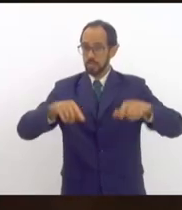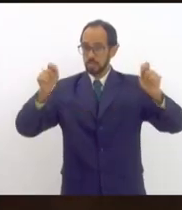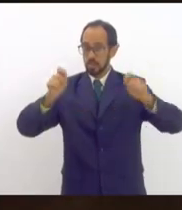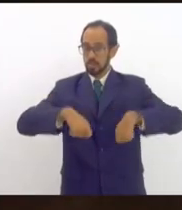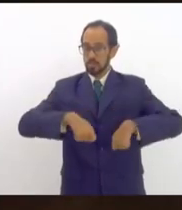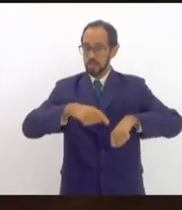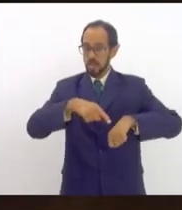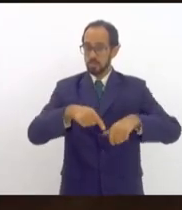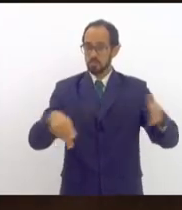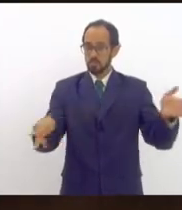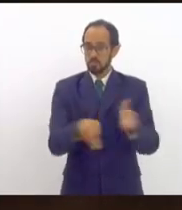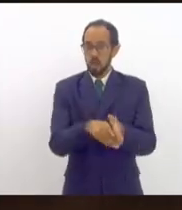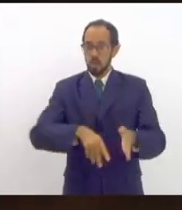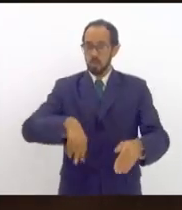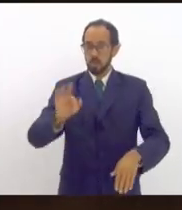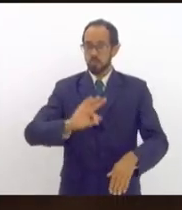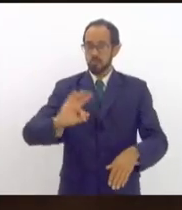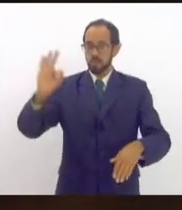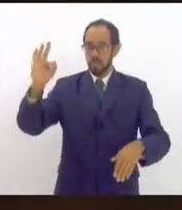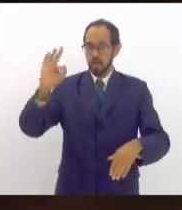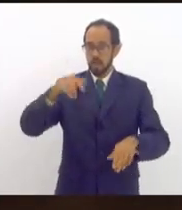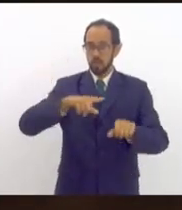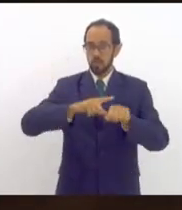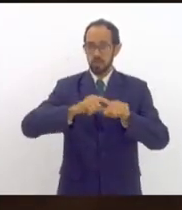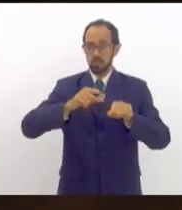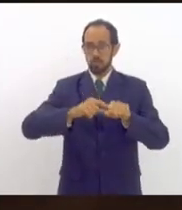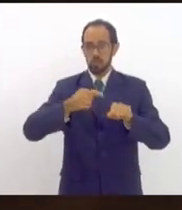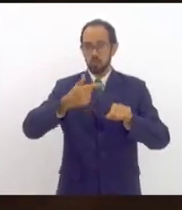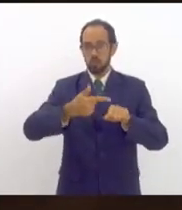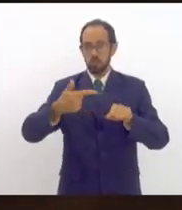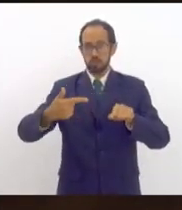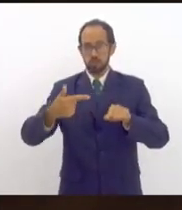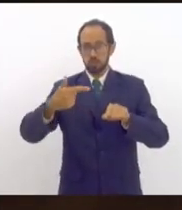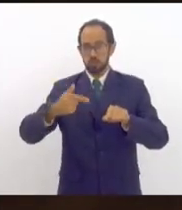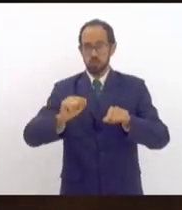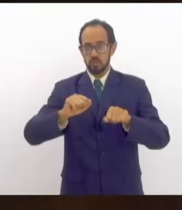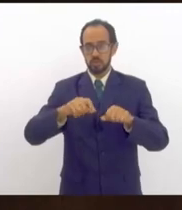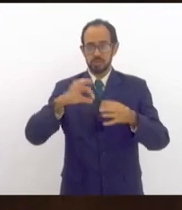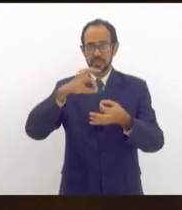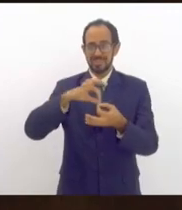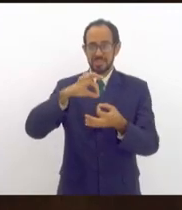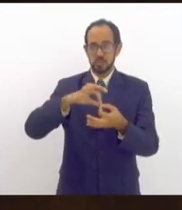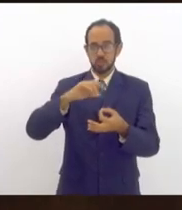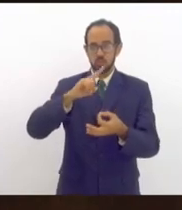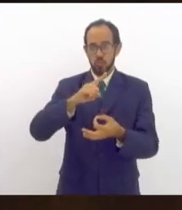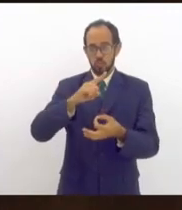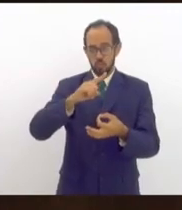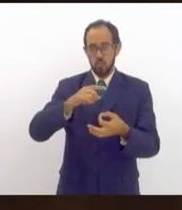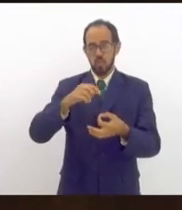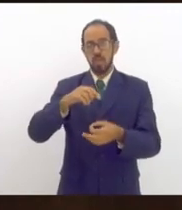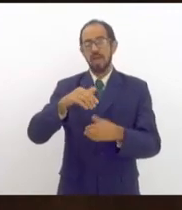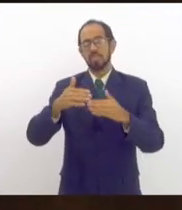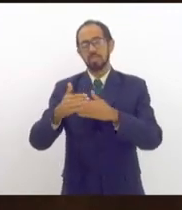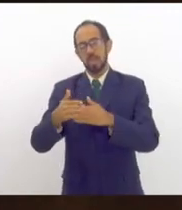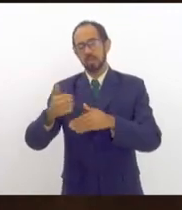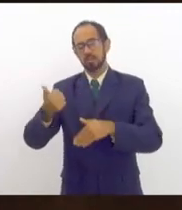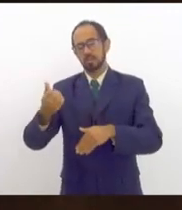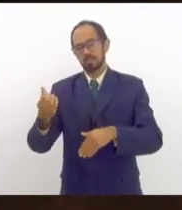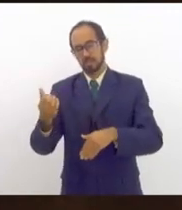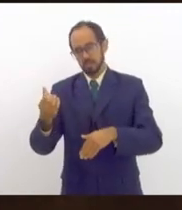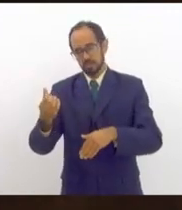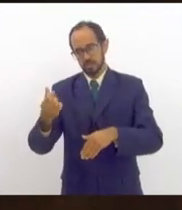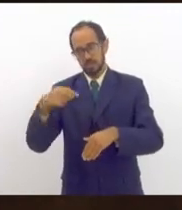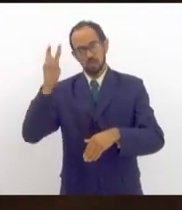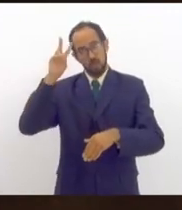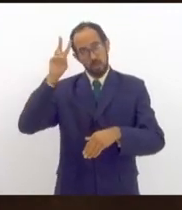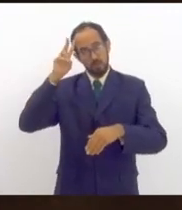né na lei federal no artigo 22 inciso 1 e 16 eu só tô trazendo isso aqui a lembrança porque na década